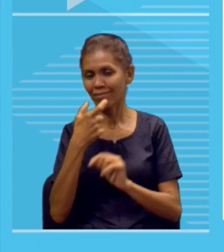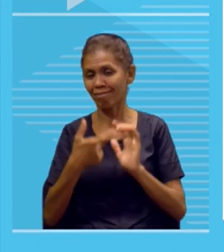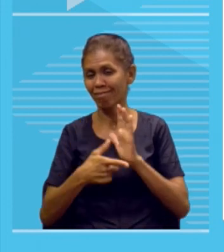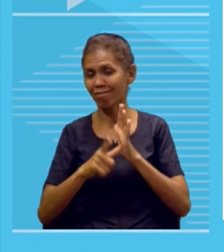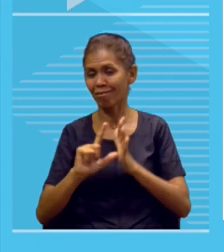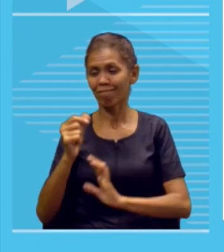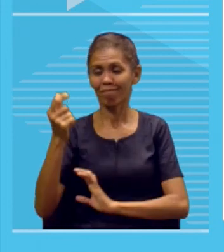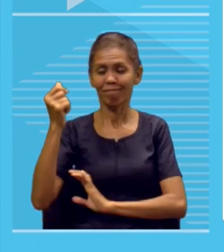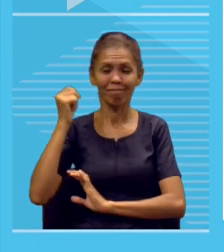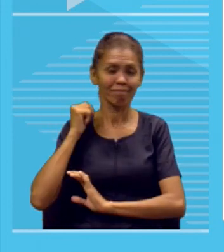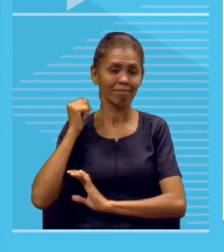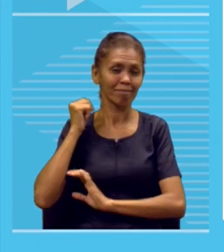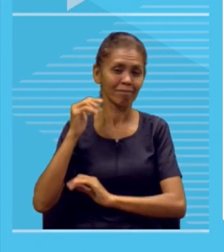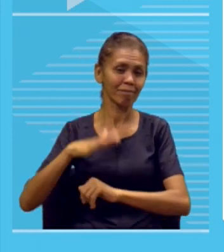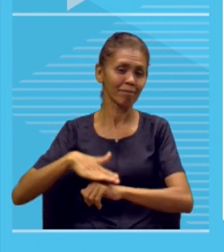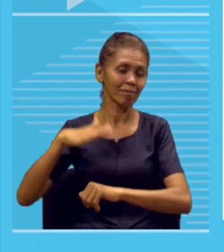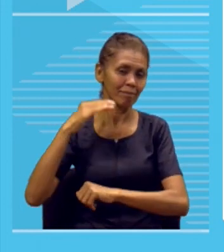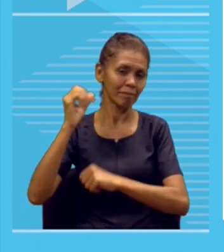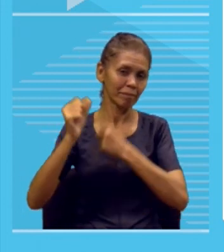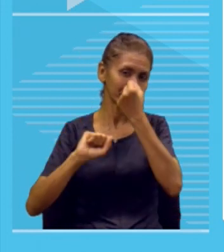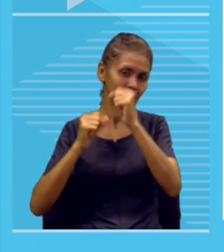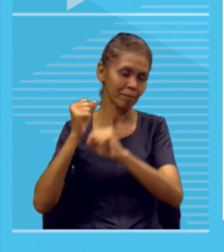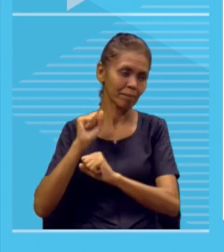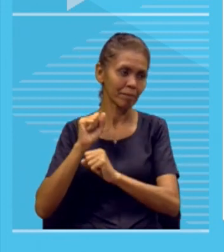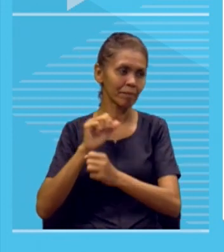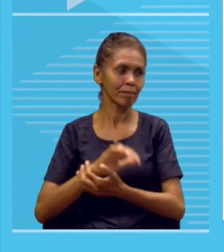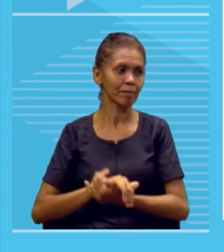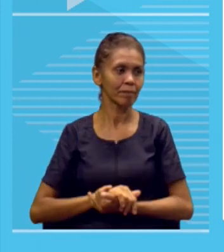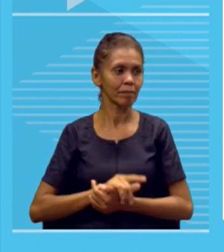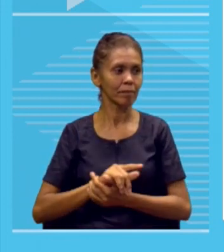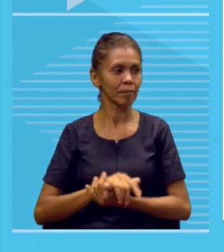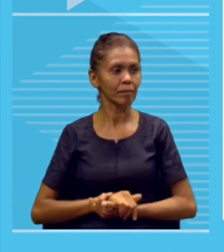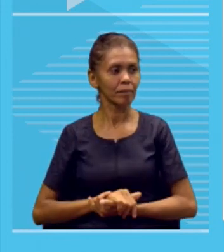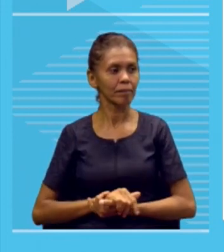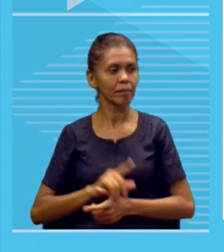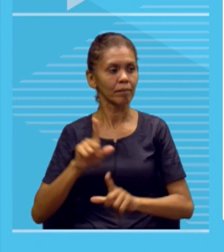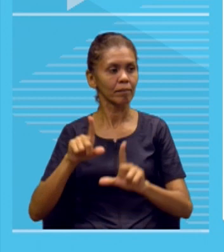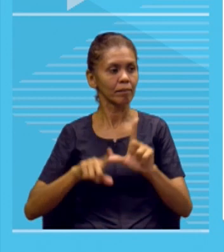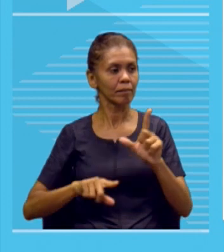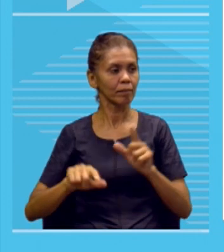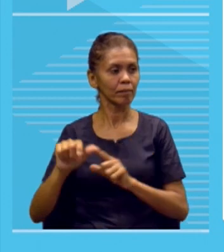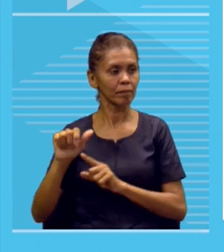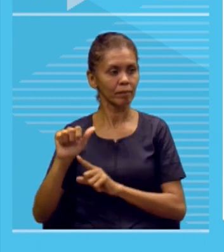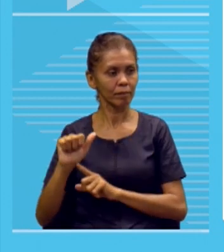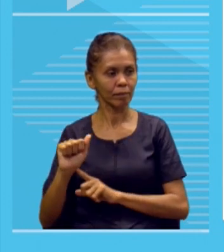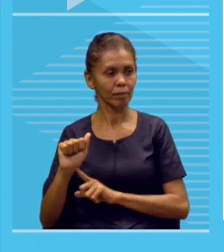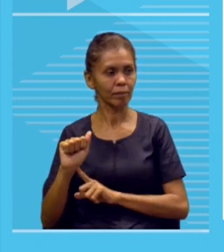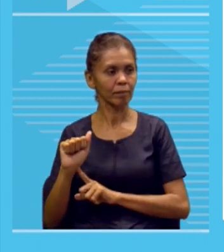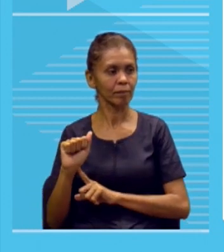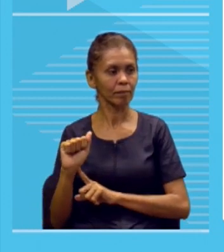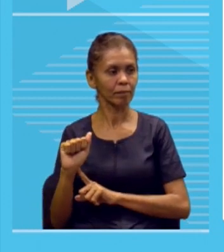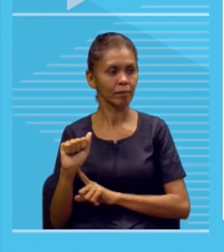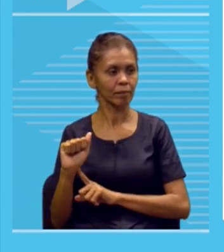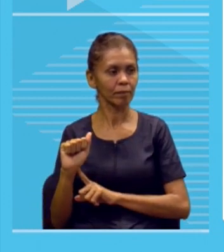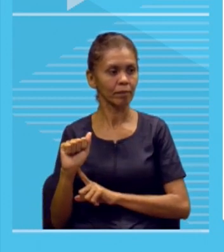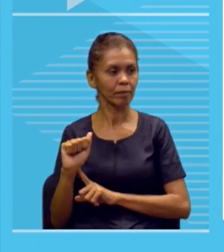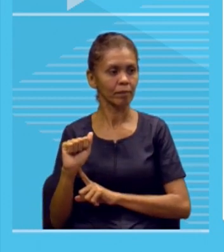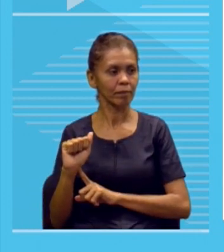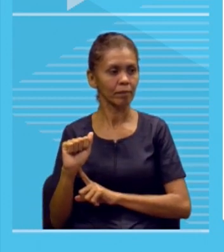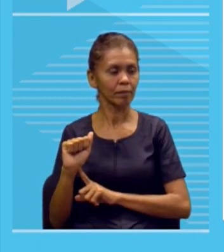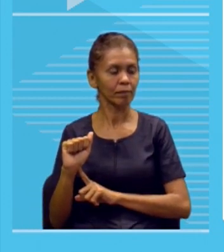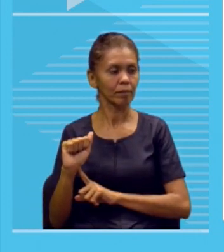industrialização e urbanização, tem-se que, letra A, Após a Segunda Guerra